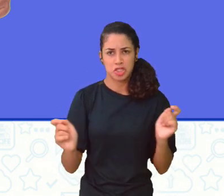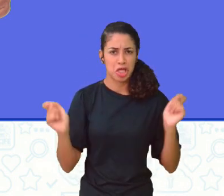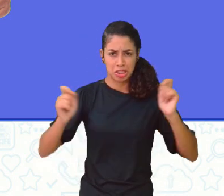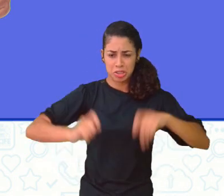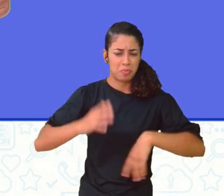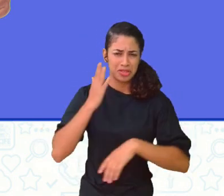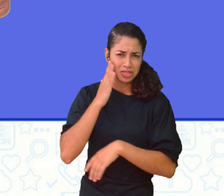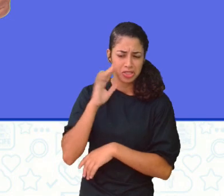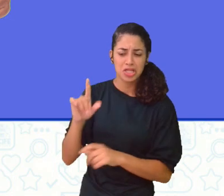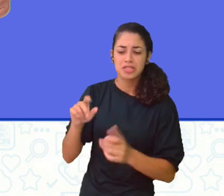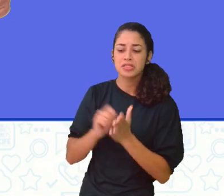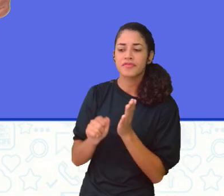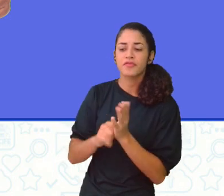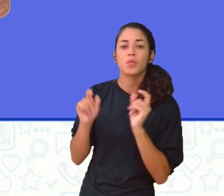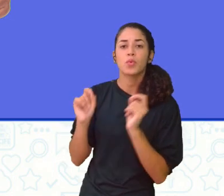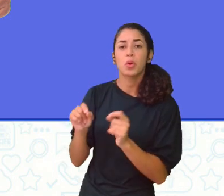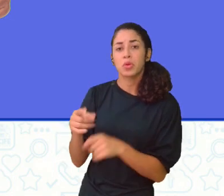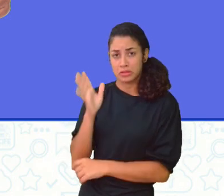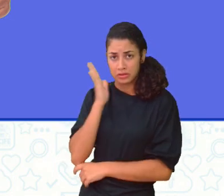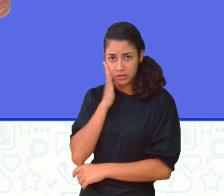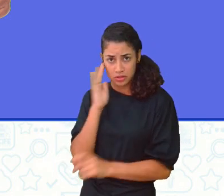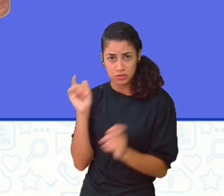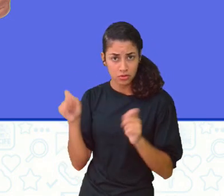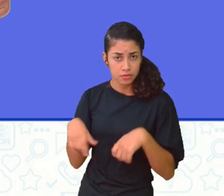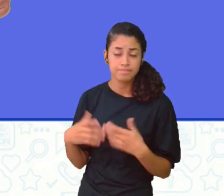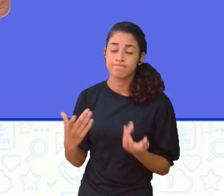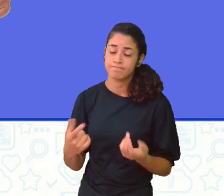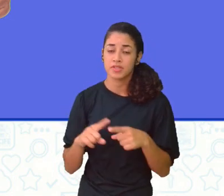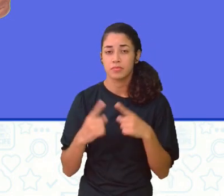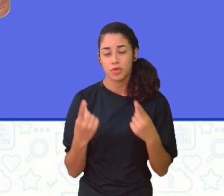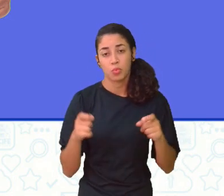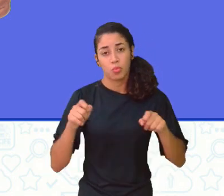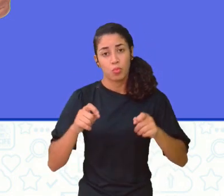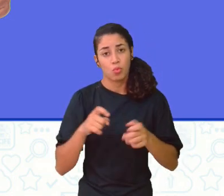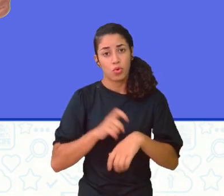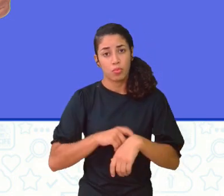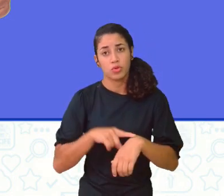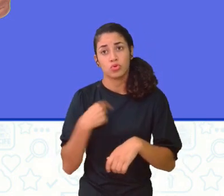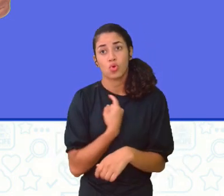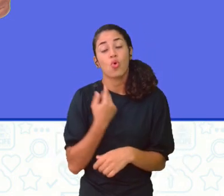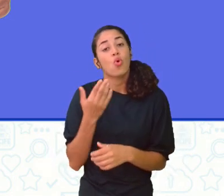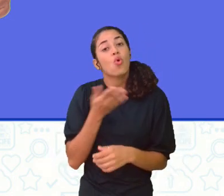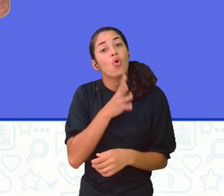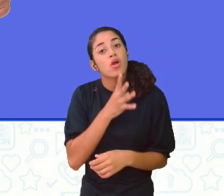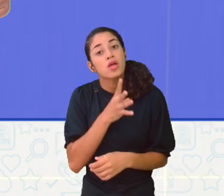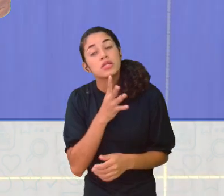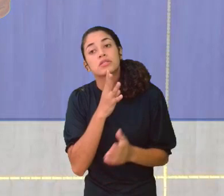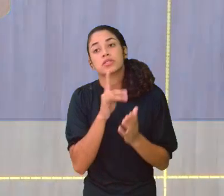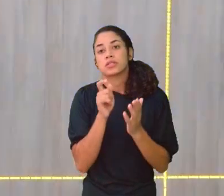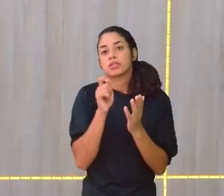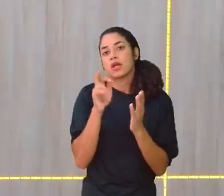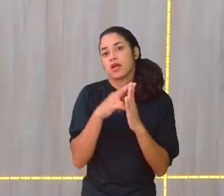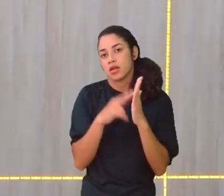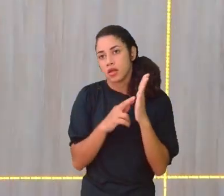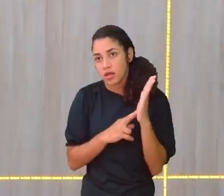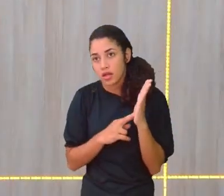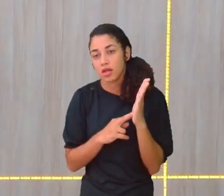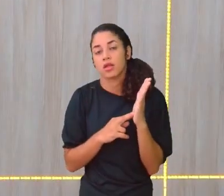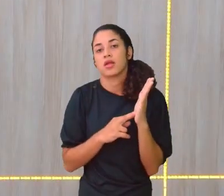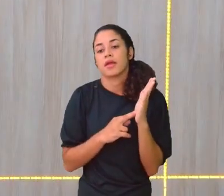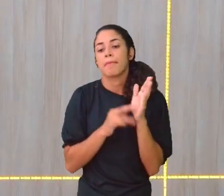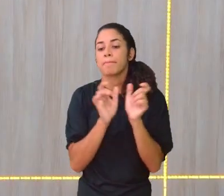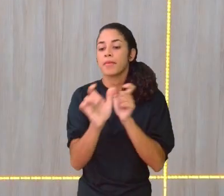Vivi? Dá, não dá? Dá para entender. Mas aí, quando nós conhecemos, né, as regras gramaticais, toda a construção